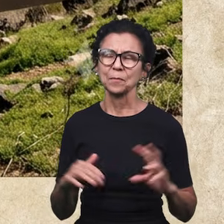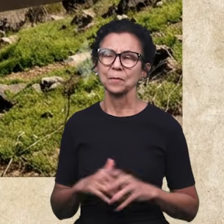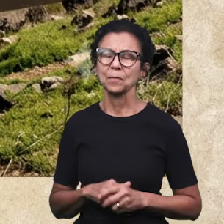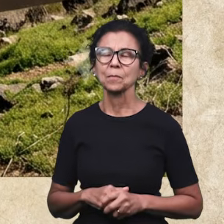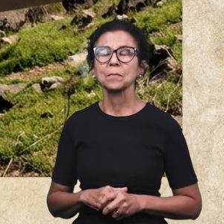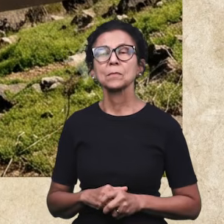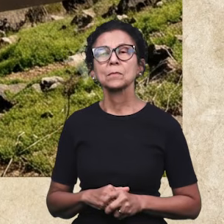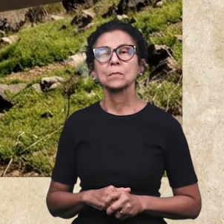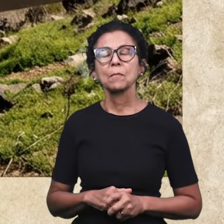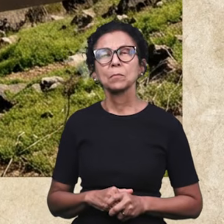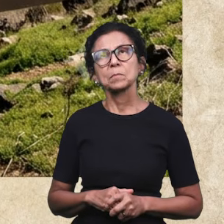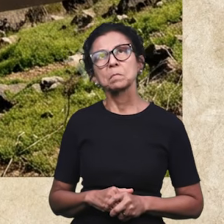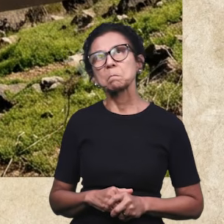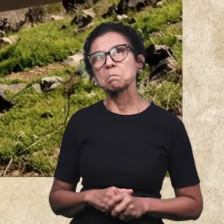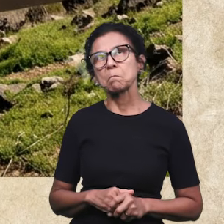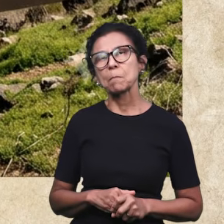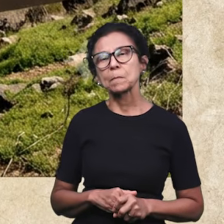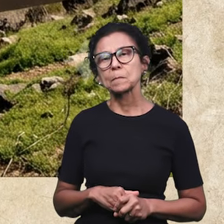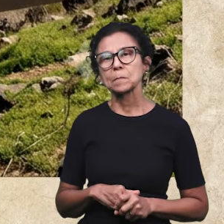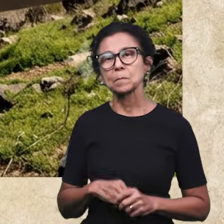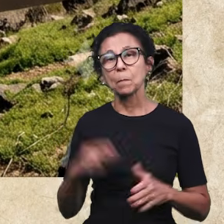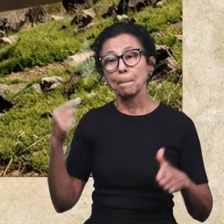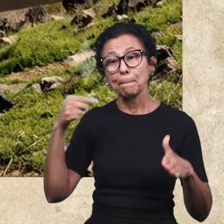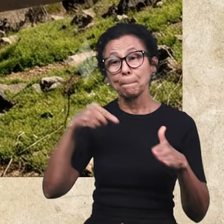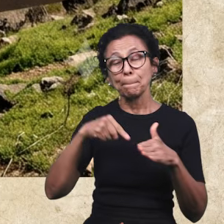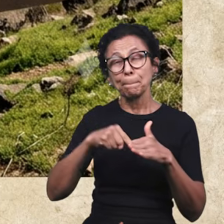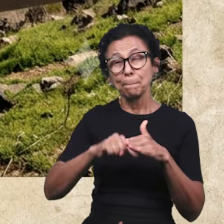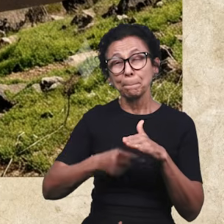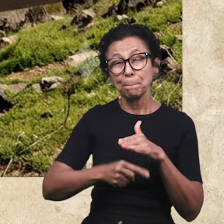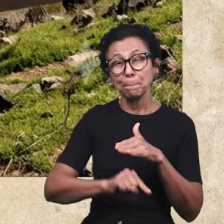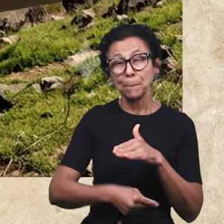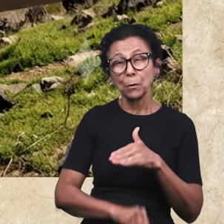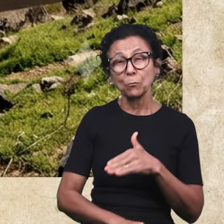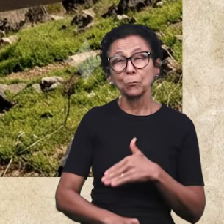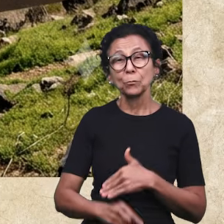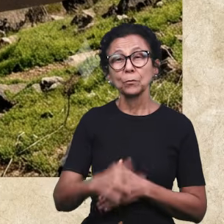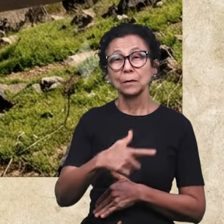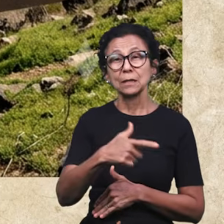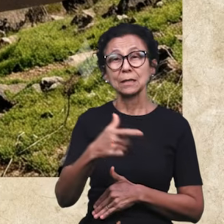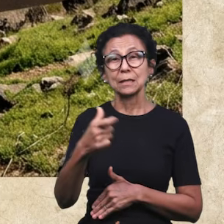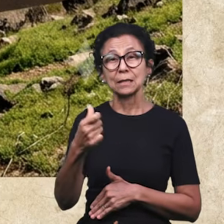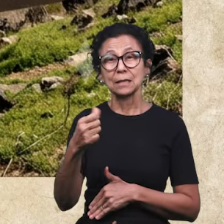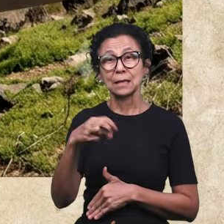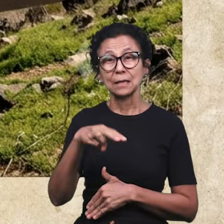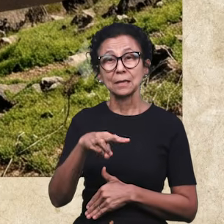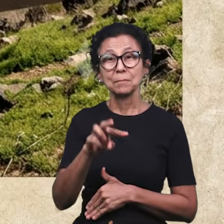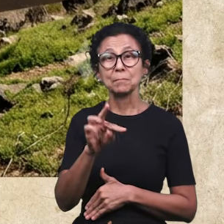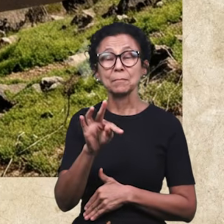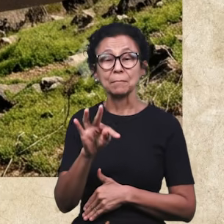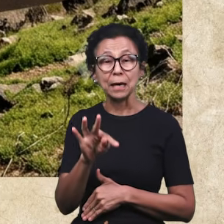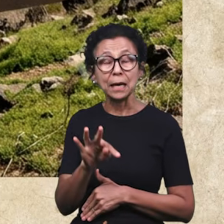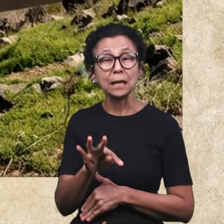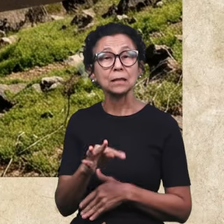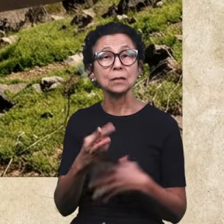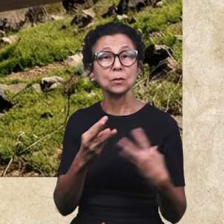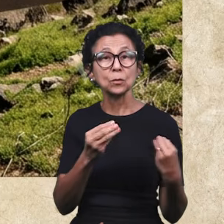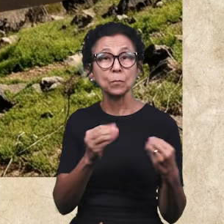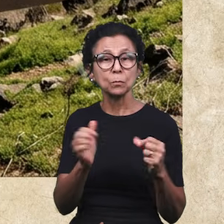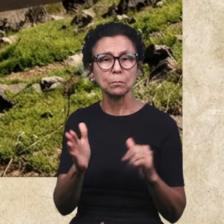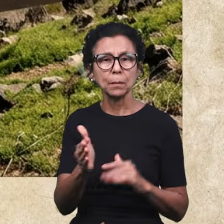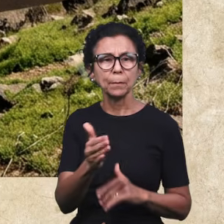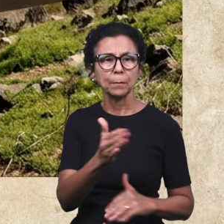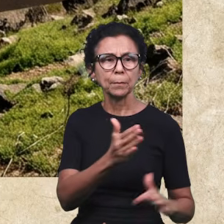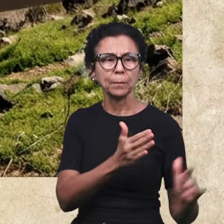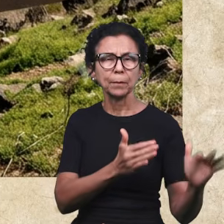tem muito peixe, né? Tinha muito peixe, e até hoje o Mar da Galileia, né, ele tem muita quantidade